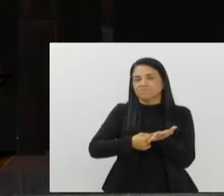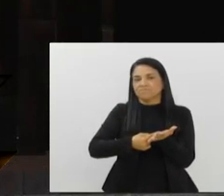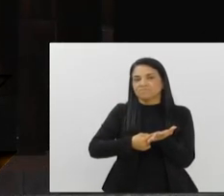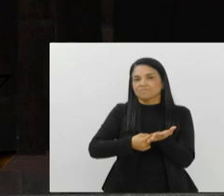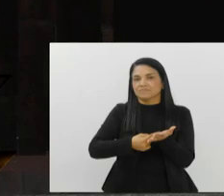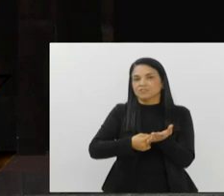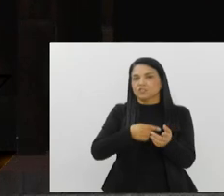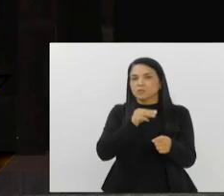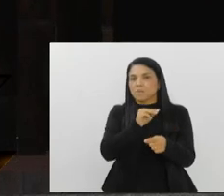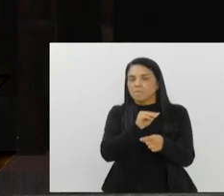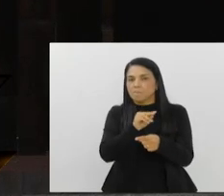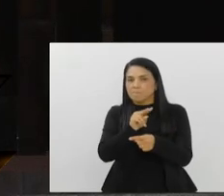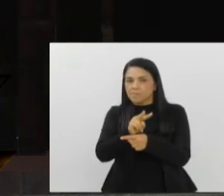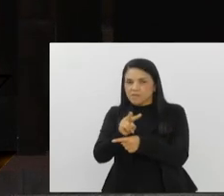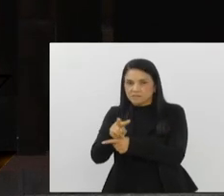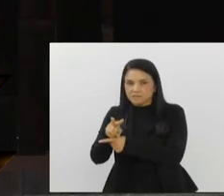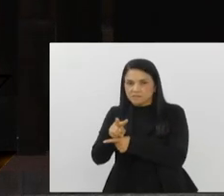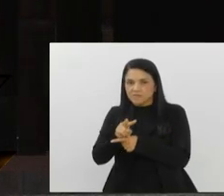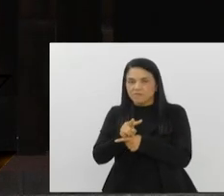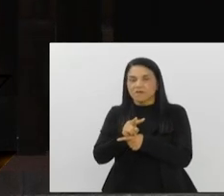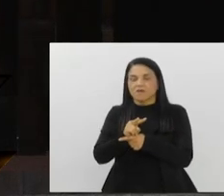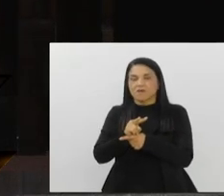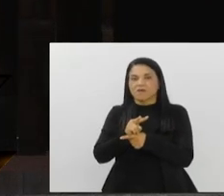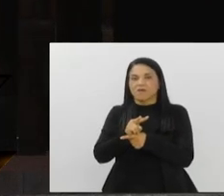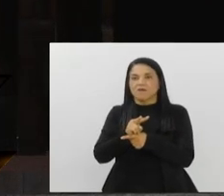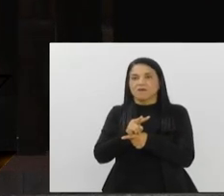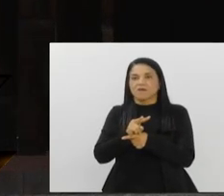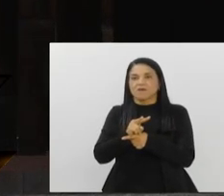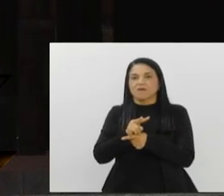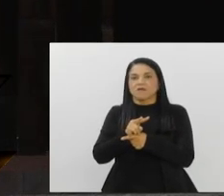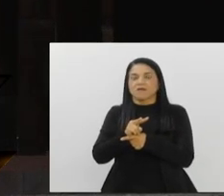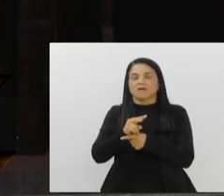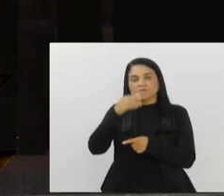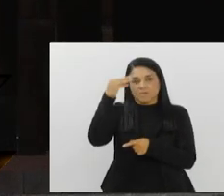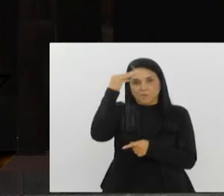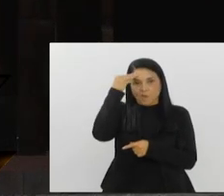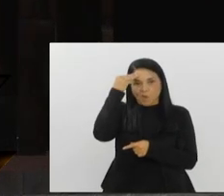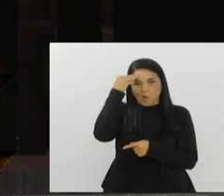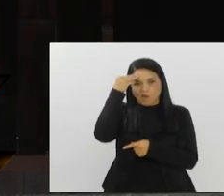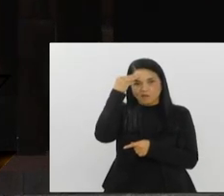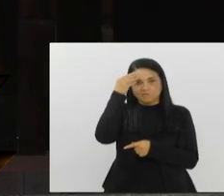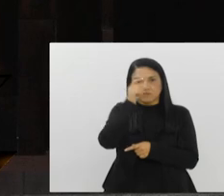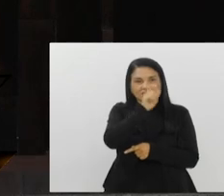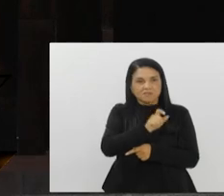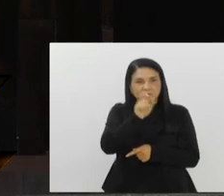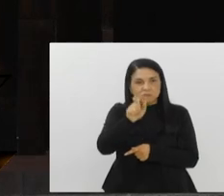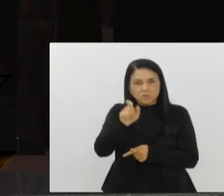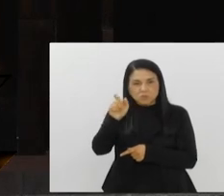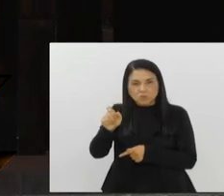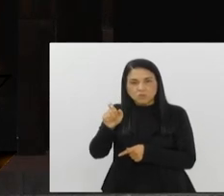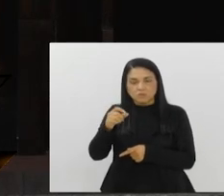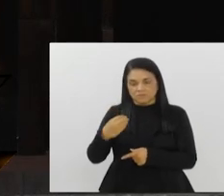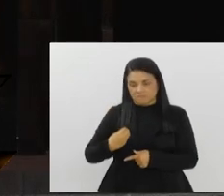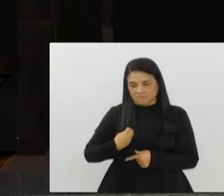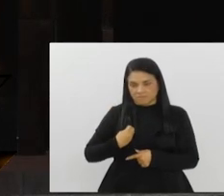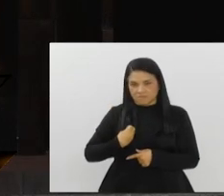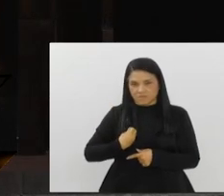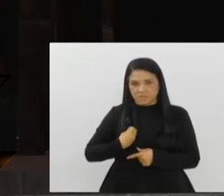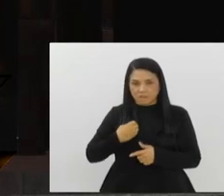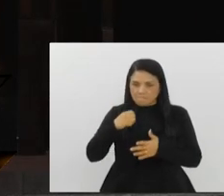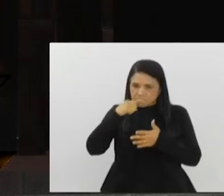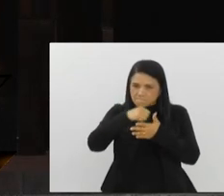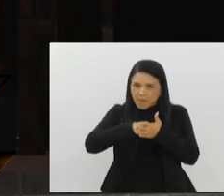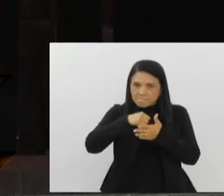preservar a memória daqueles que deram sangue à Vida para que